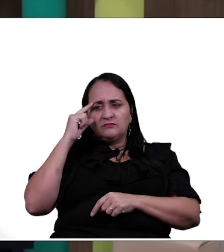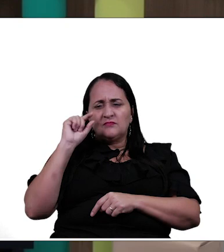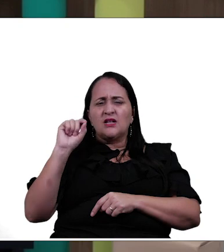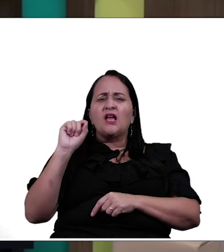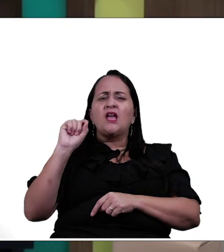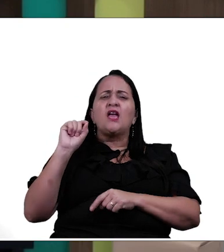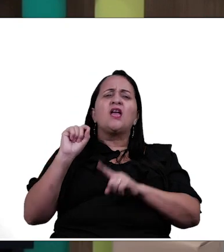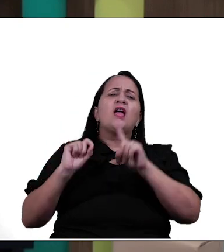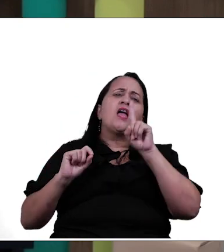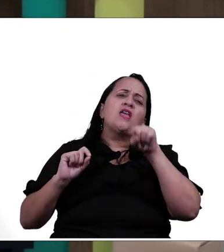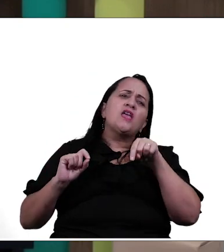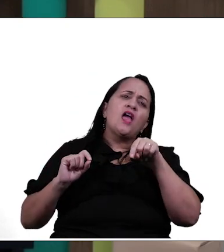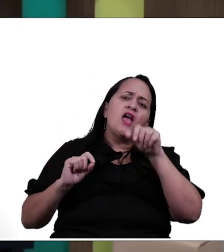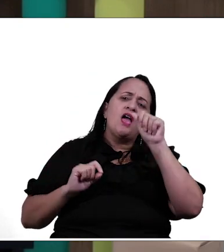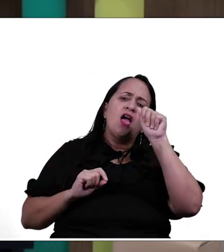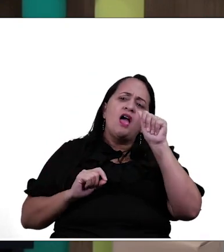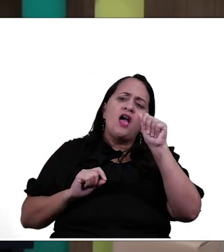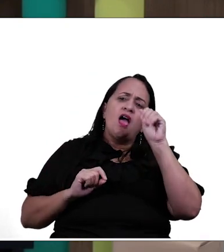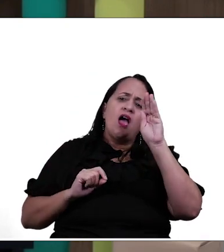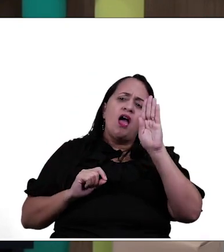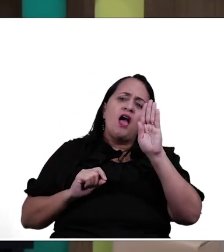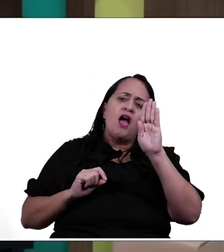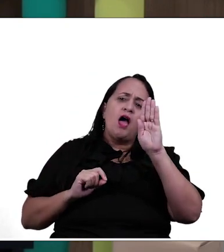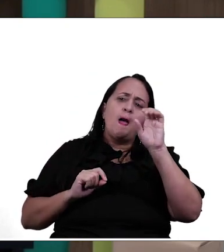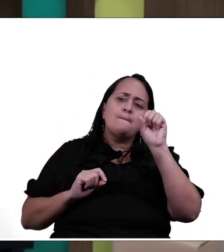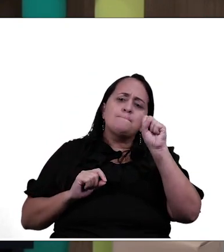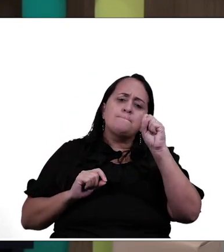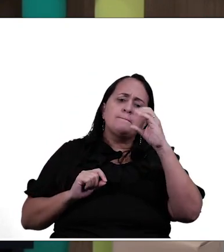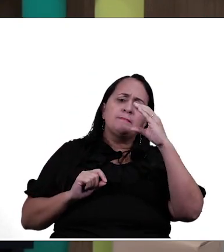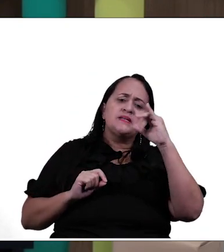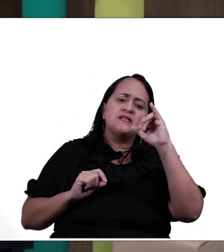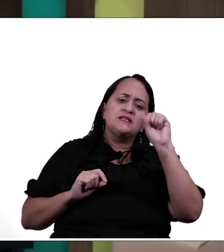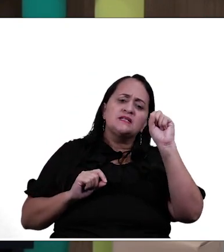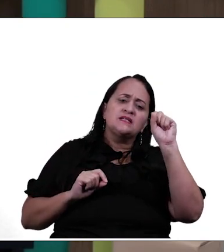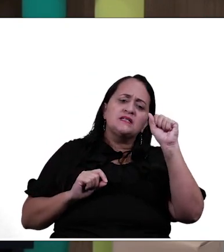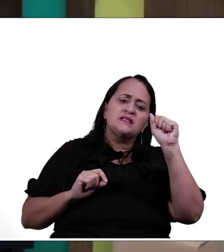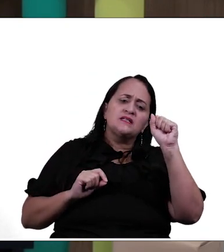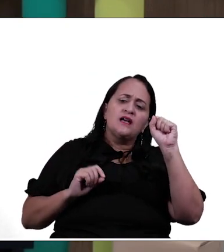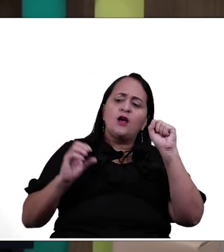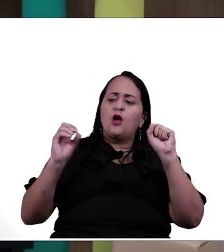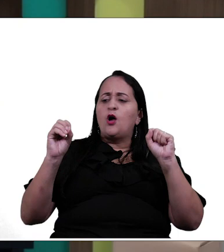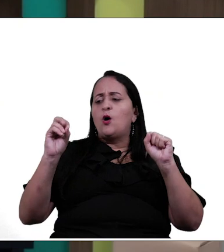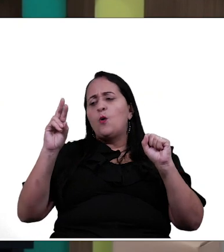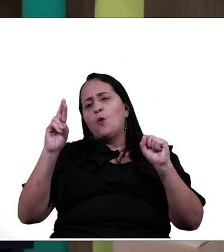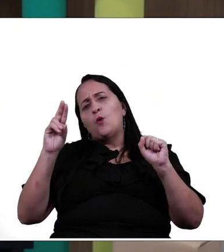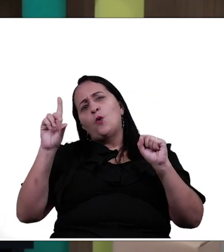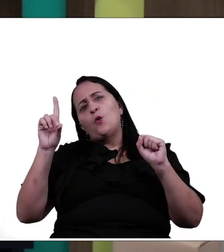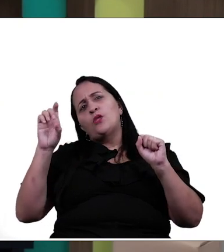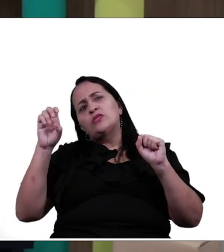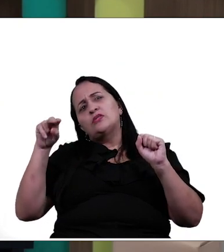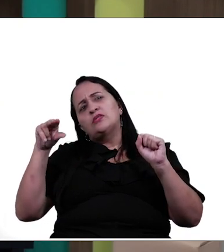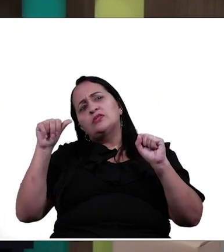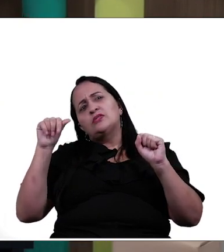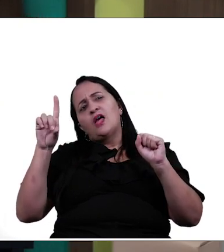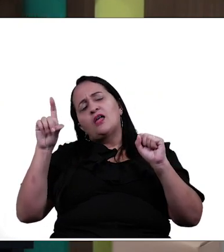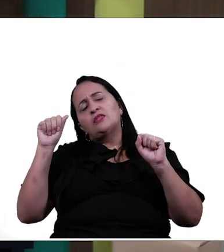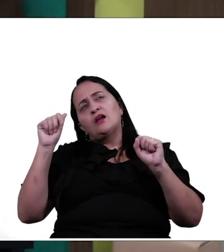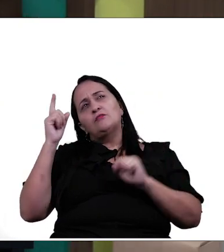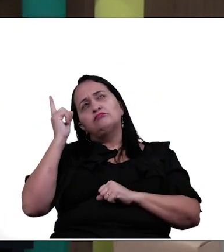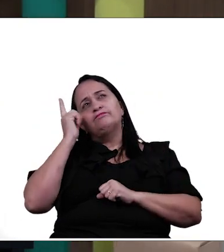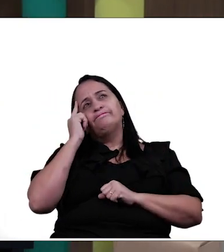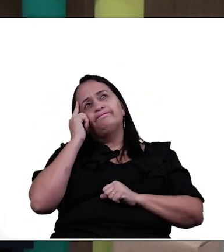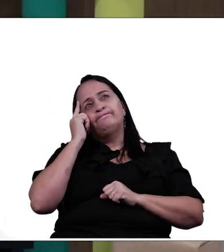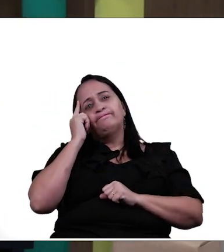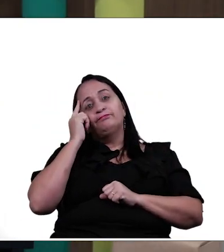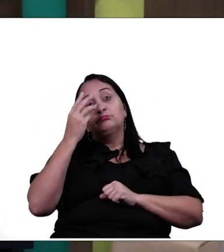aula, nós vimos, toda vez que pontuamos aqui o asterístico, significa que o zero não